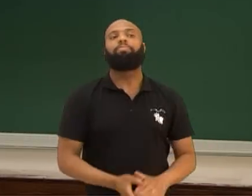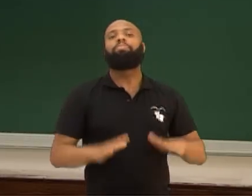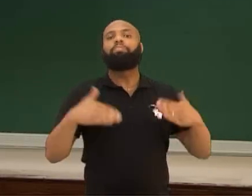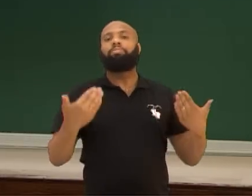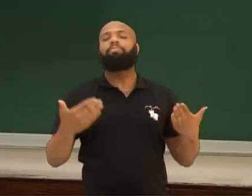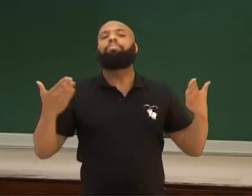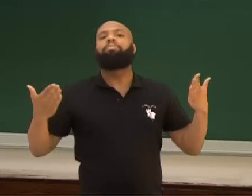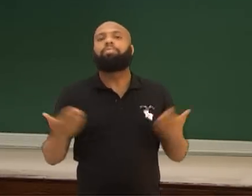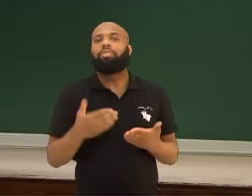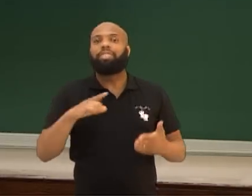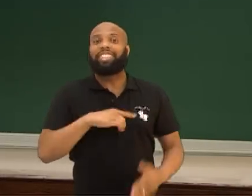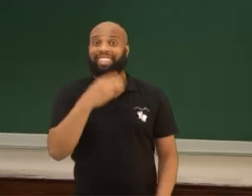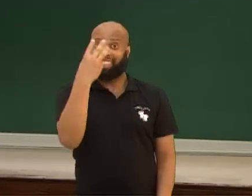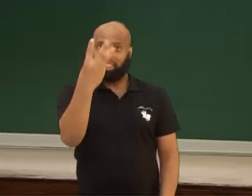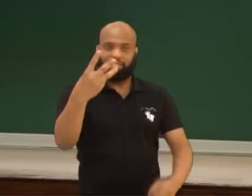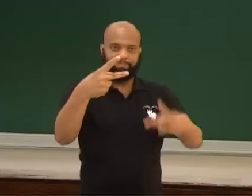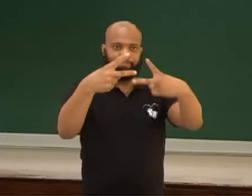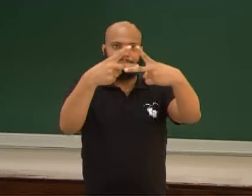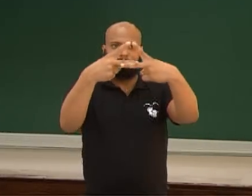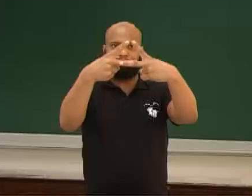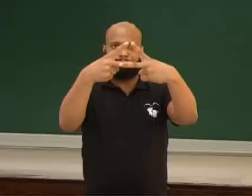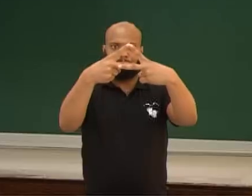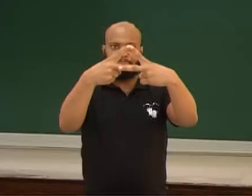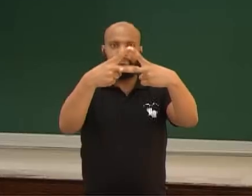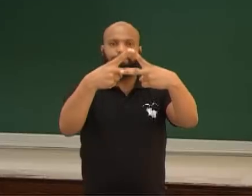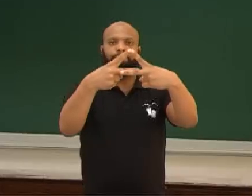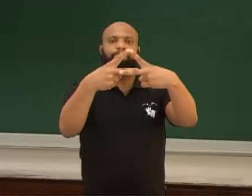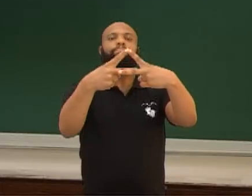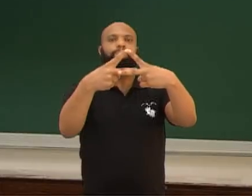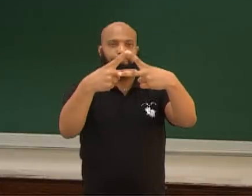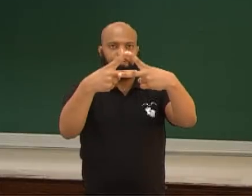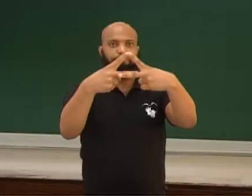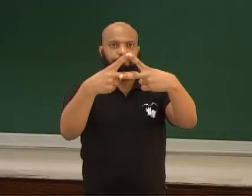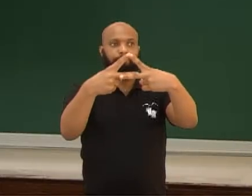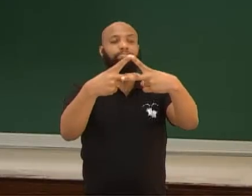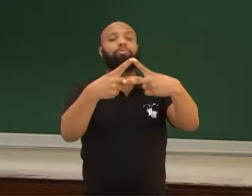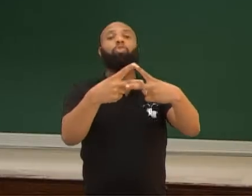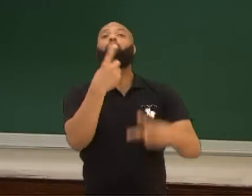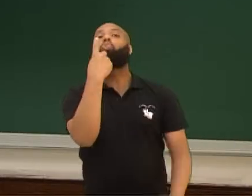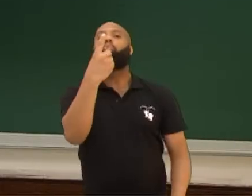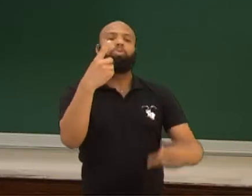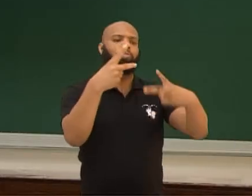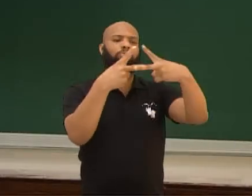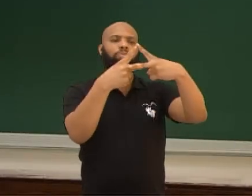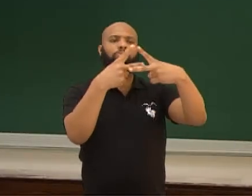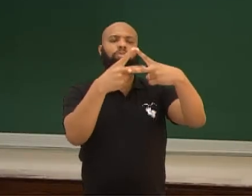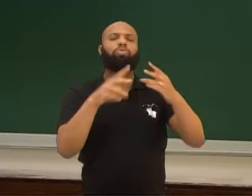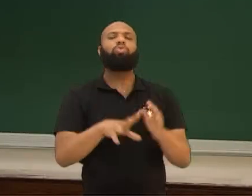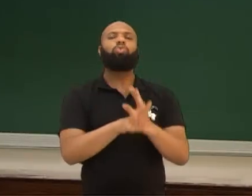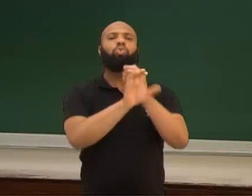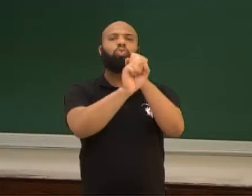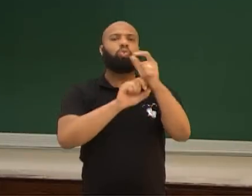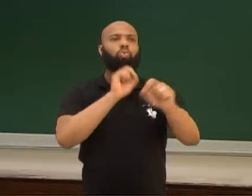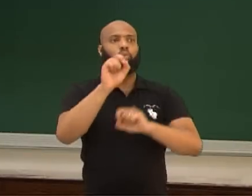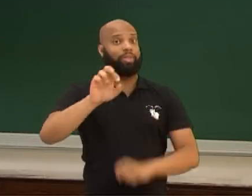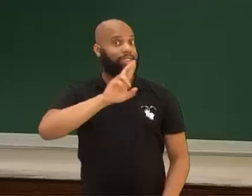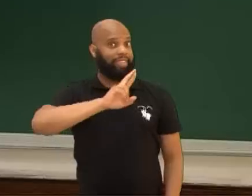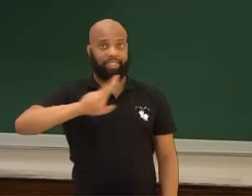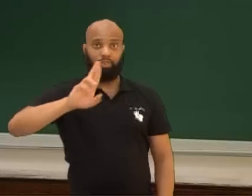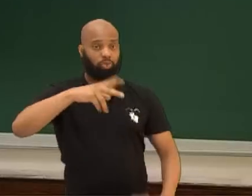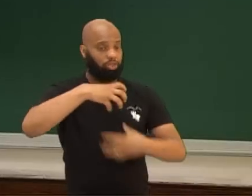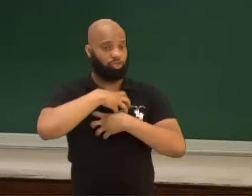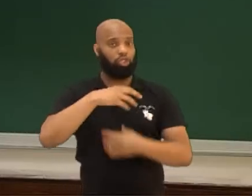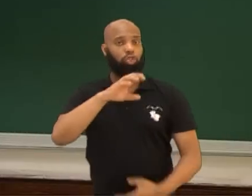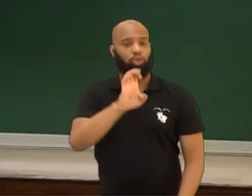Então, eu tenho 3 triângulos. Bom, e quanto que mede um triângulo? Eles não são triângulos equiláteros,